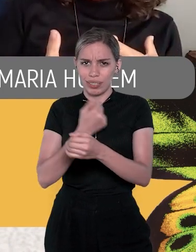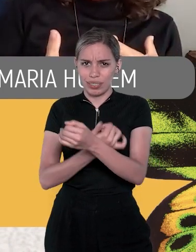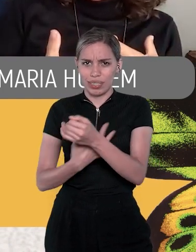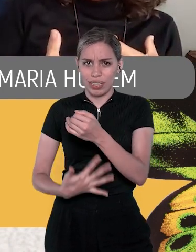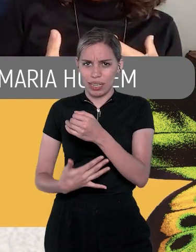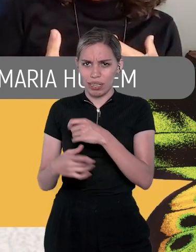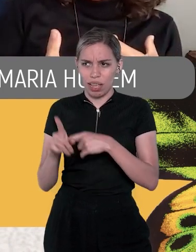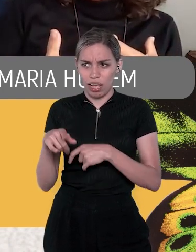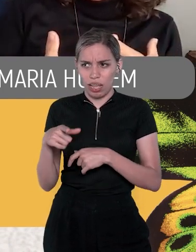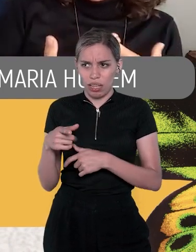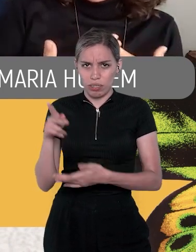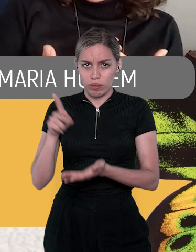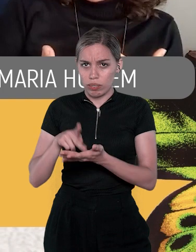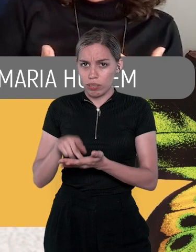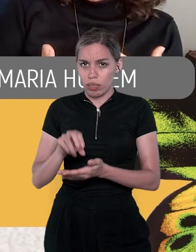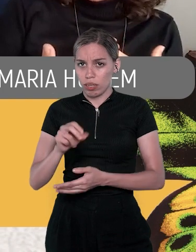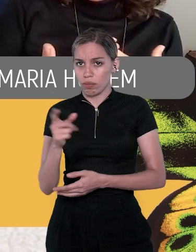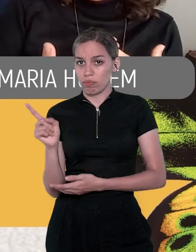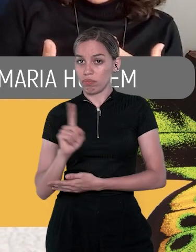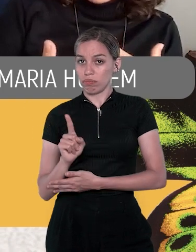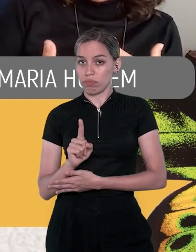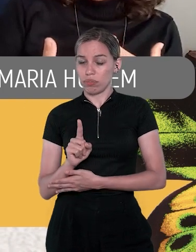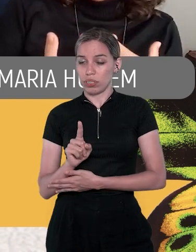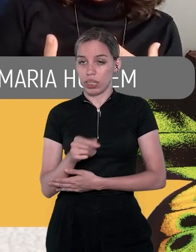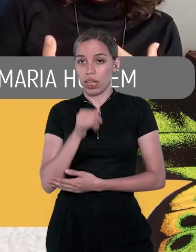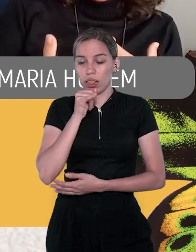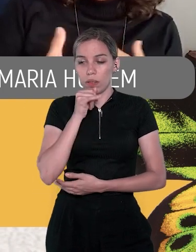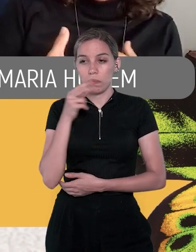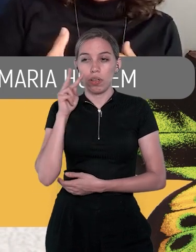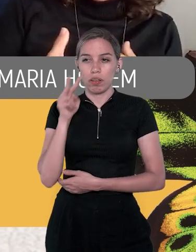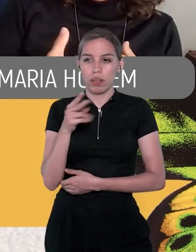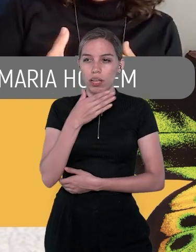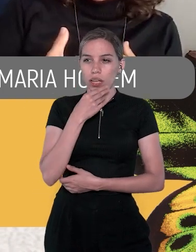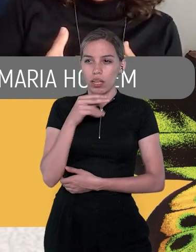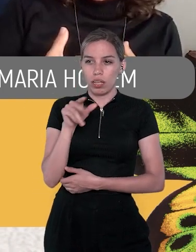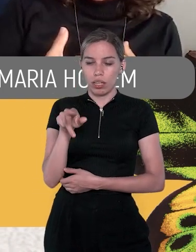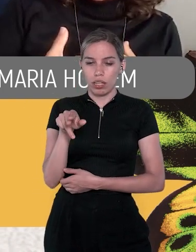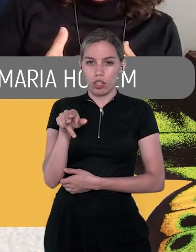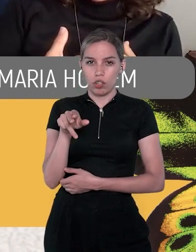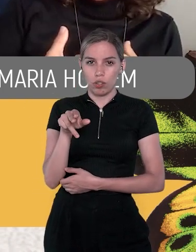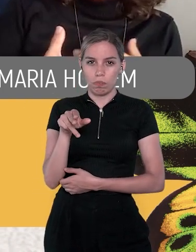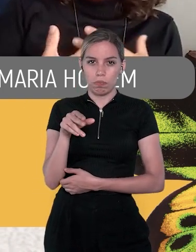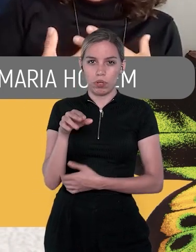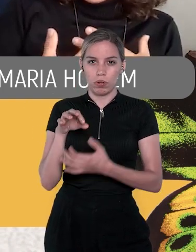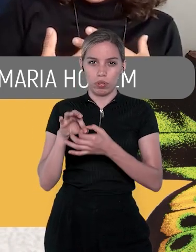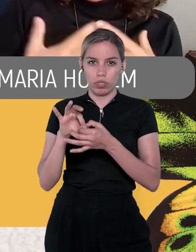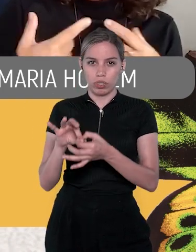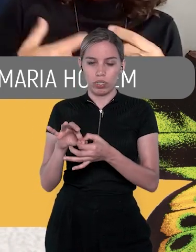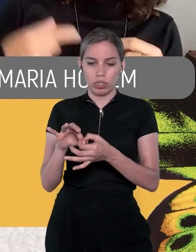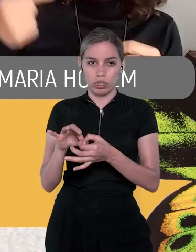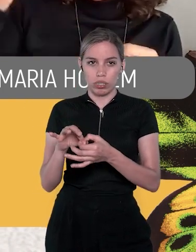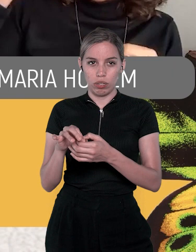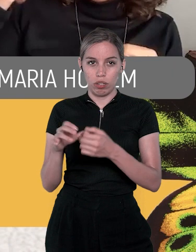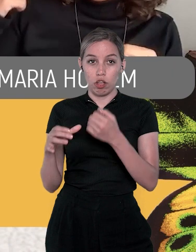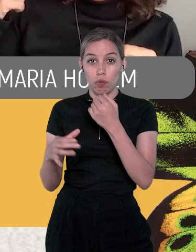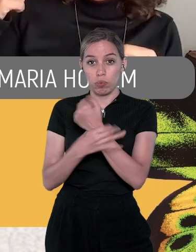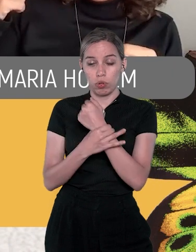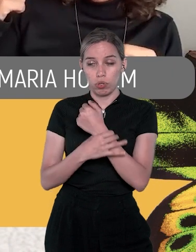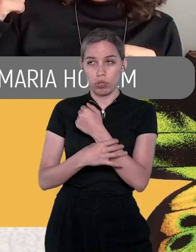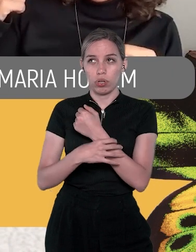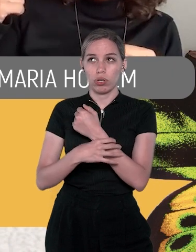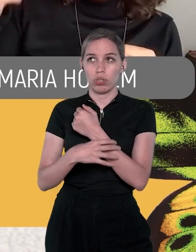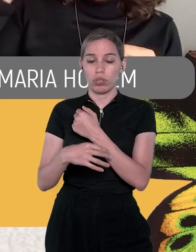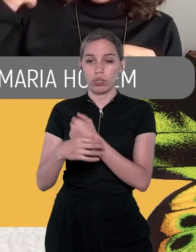soberanos? Será que, né, você vê que o seu irmão de sangue, talvez para se defender do